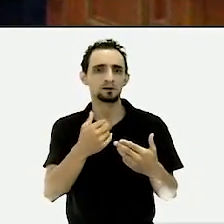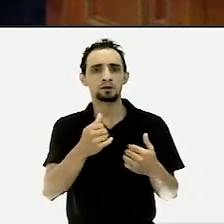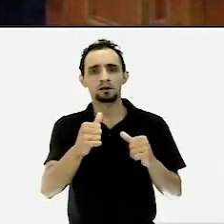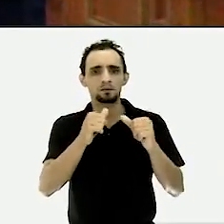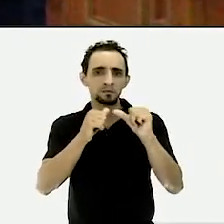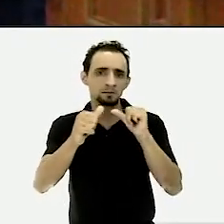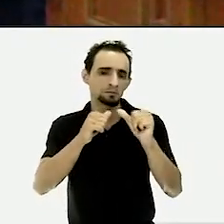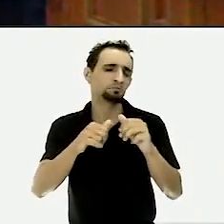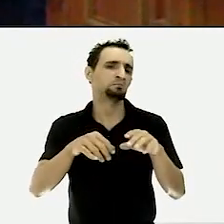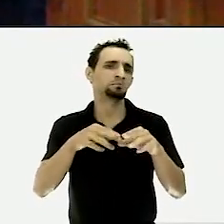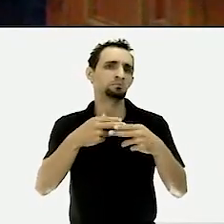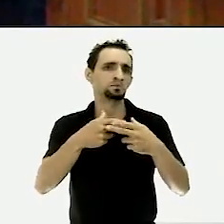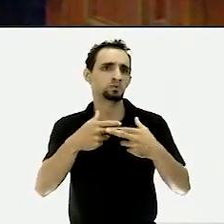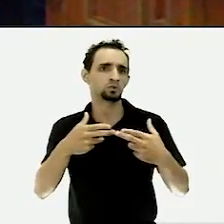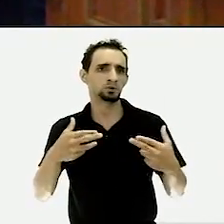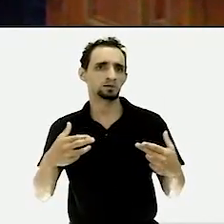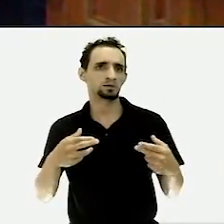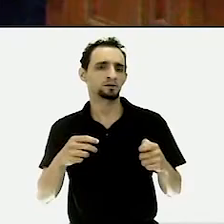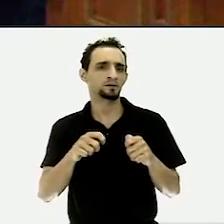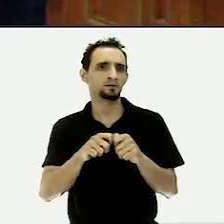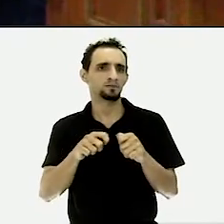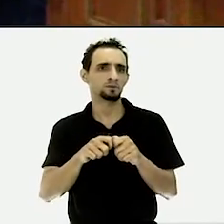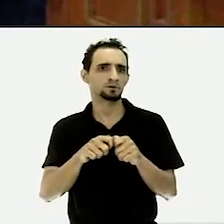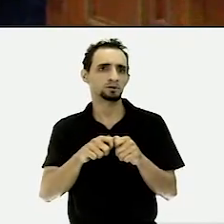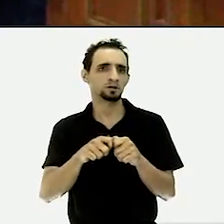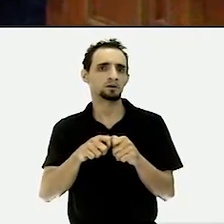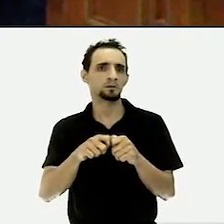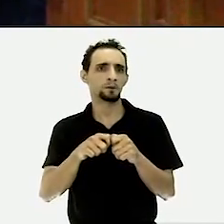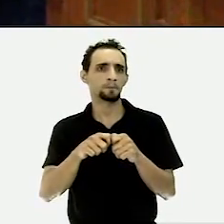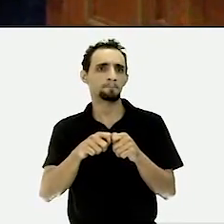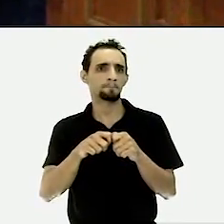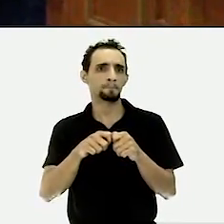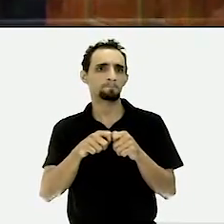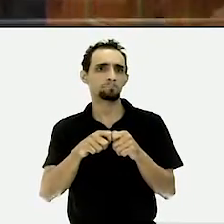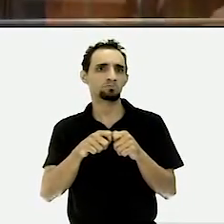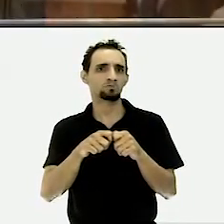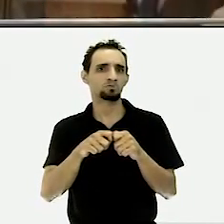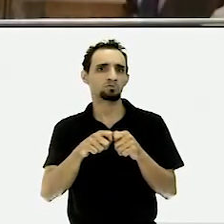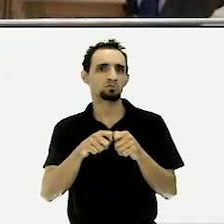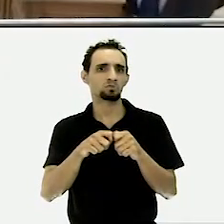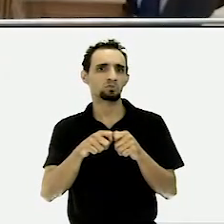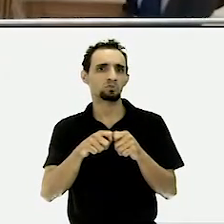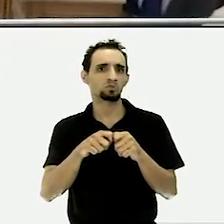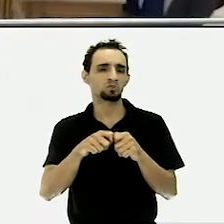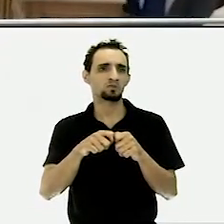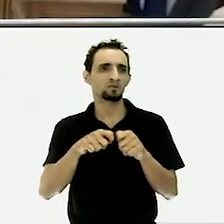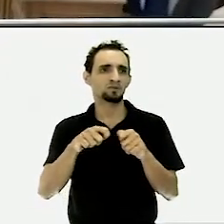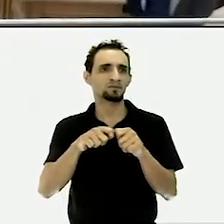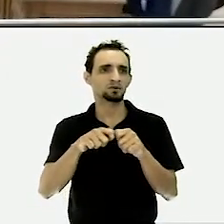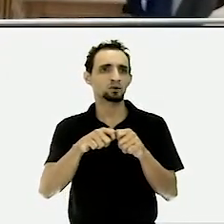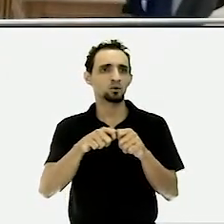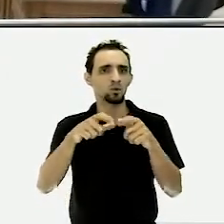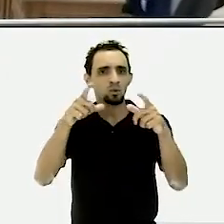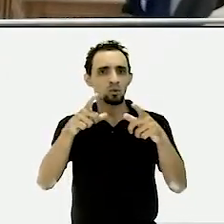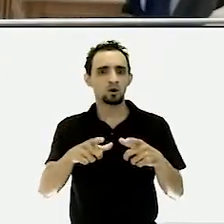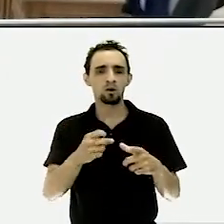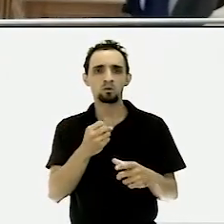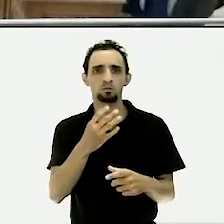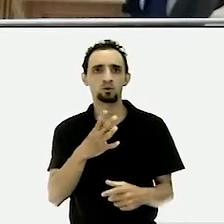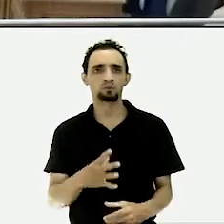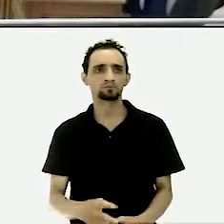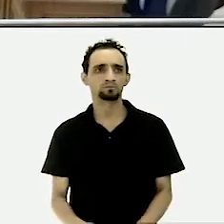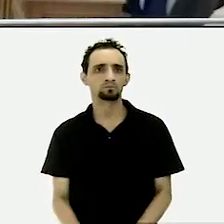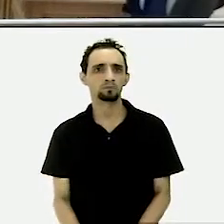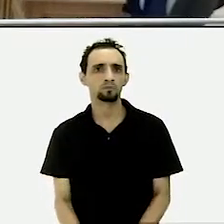vai se beneficiar de um local que a população já está acostumada a ir lá fazer suas refeições. Muito obrigado. Obrigado, vereador, se permite a